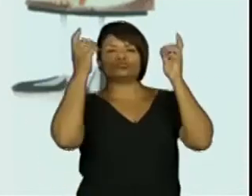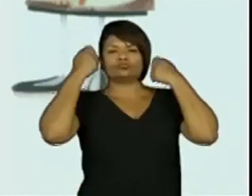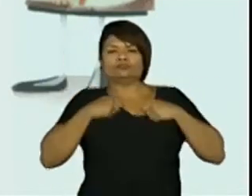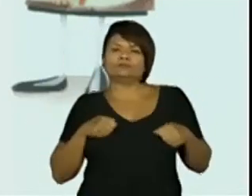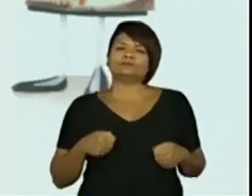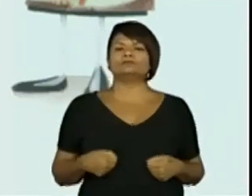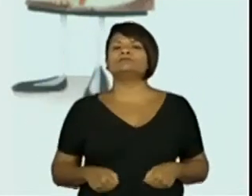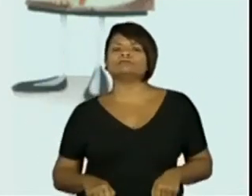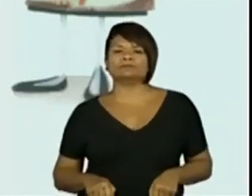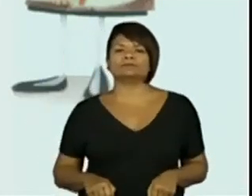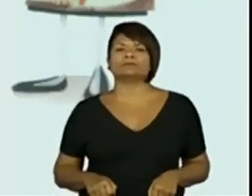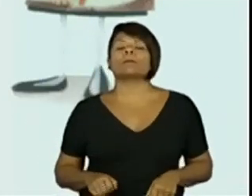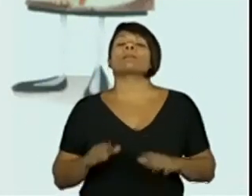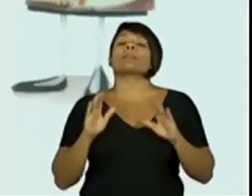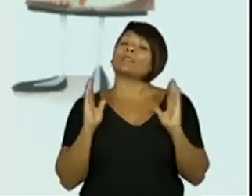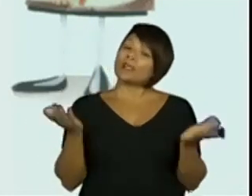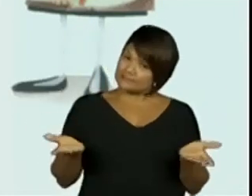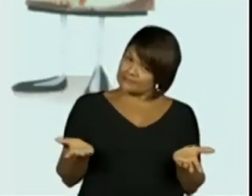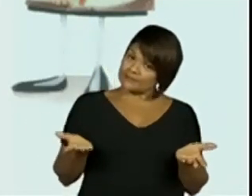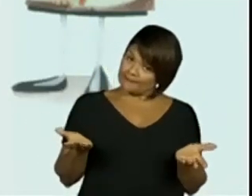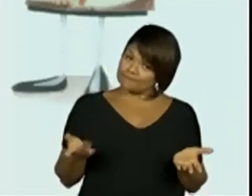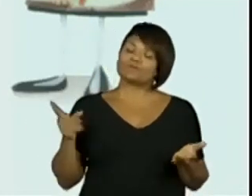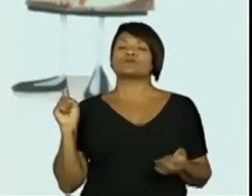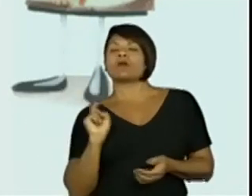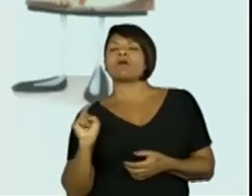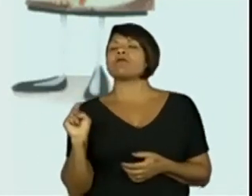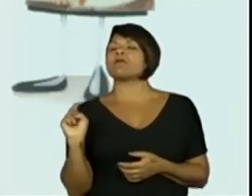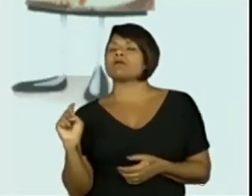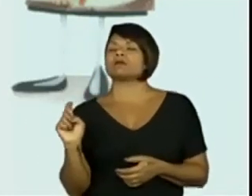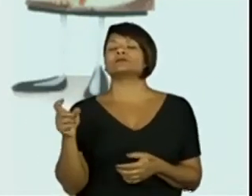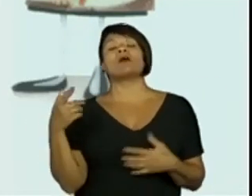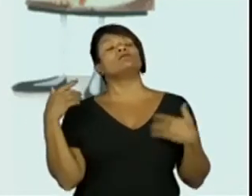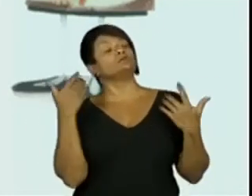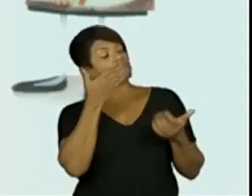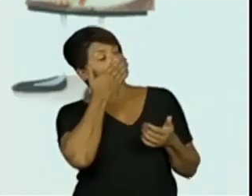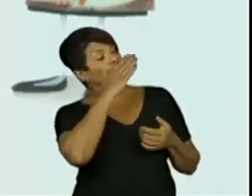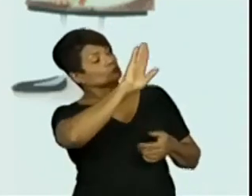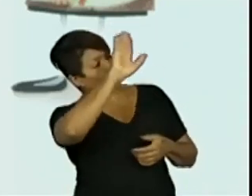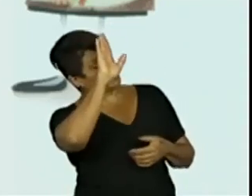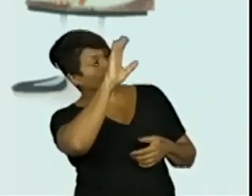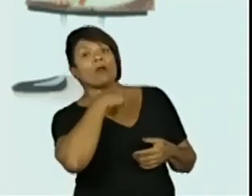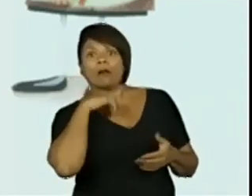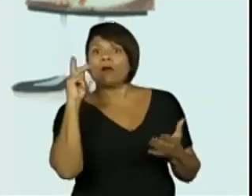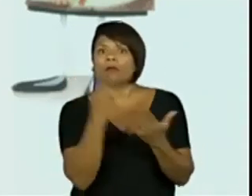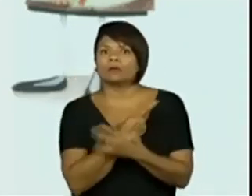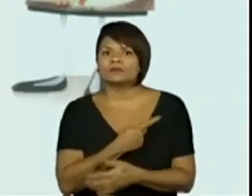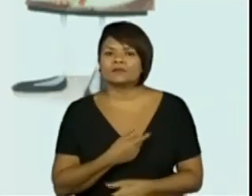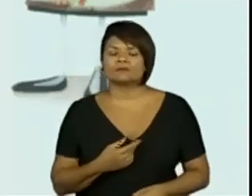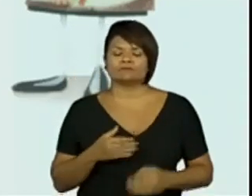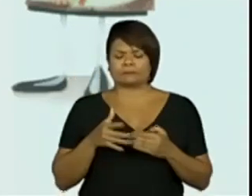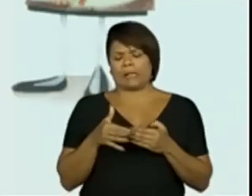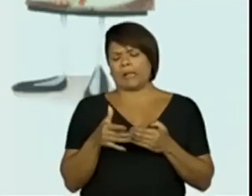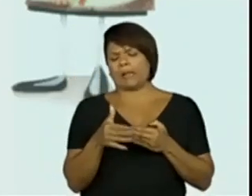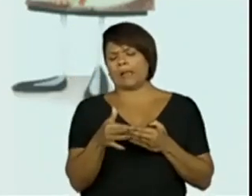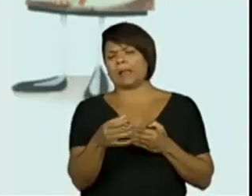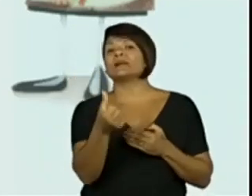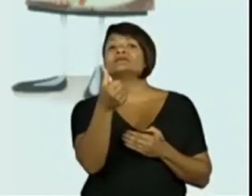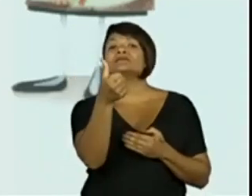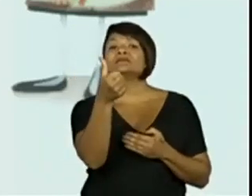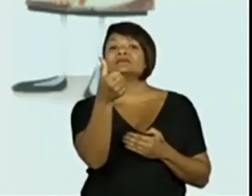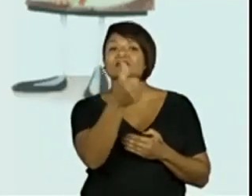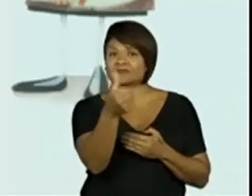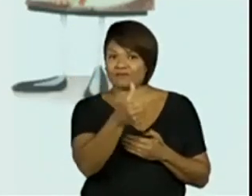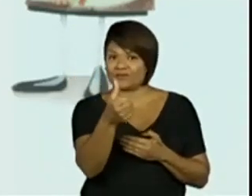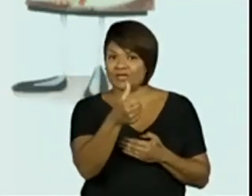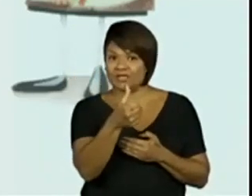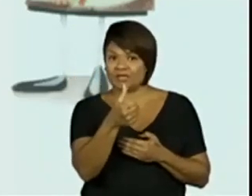usado. Assim, Dona Rosa prometeu, assim aconteceu. Sexta-feira, no final da